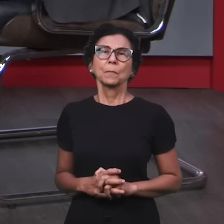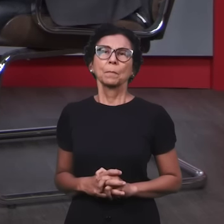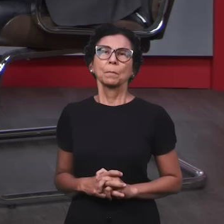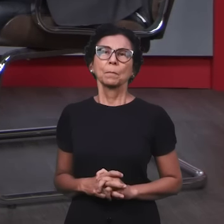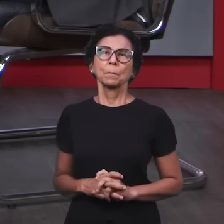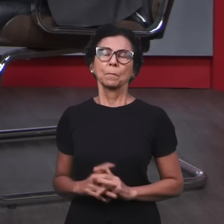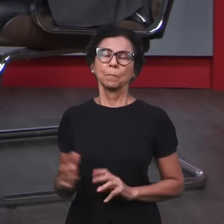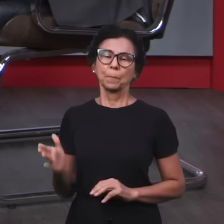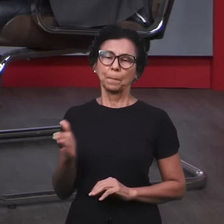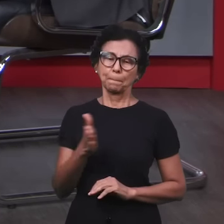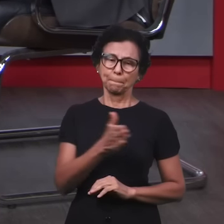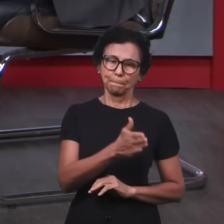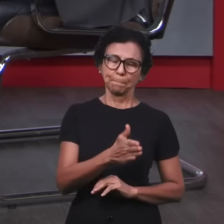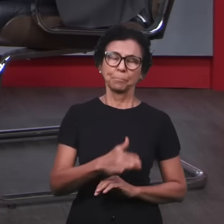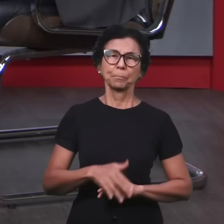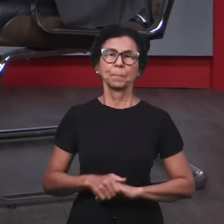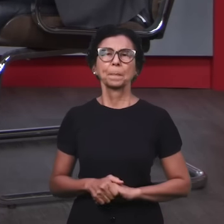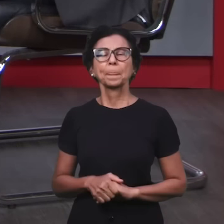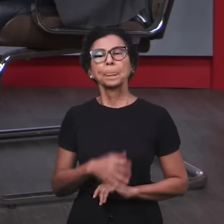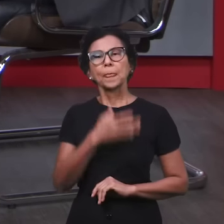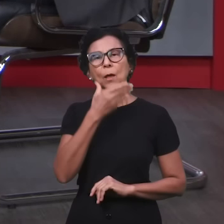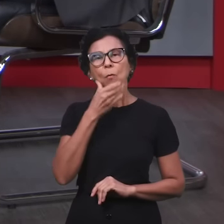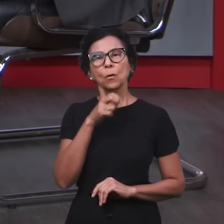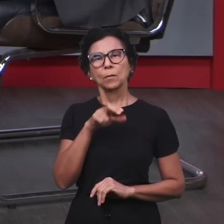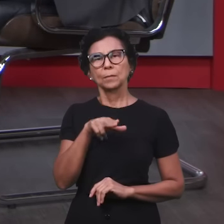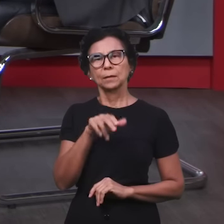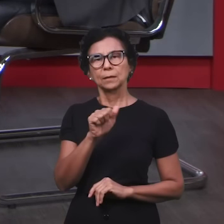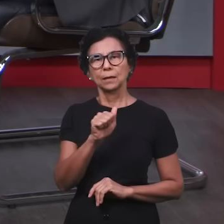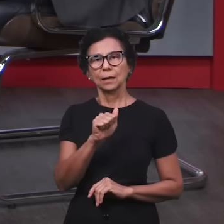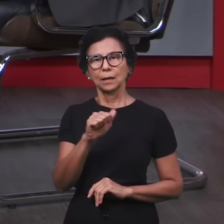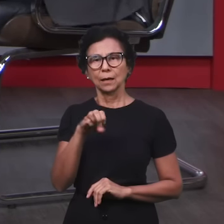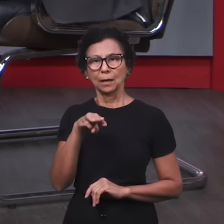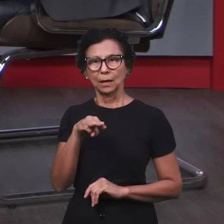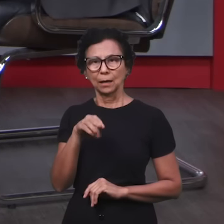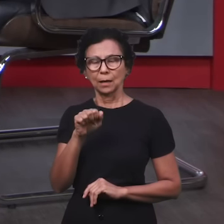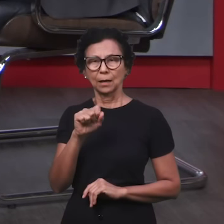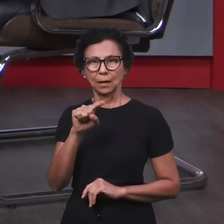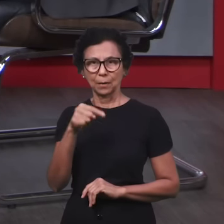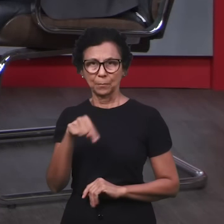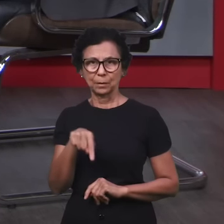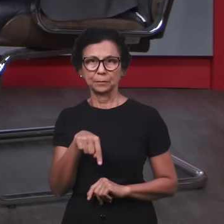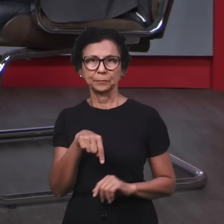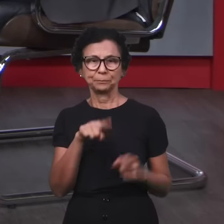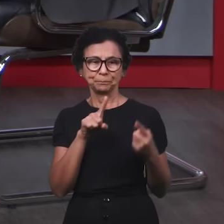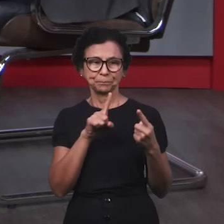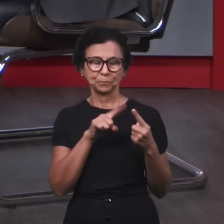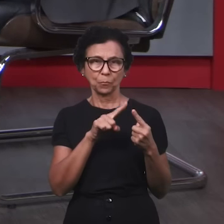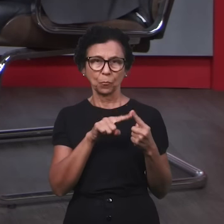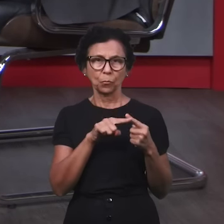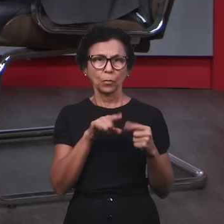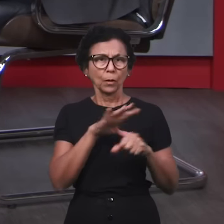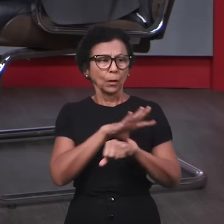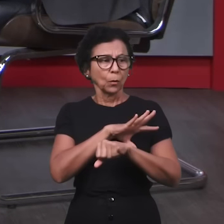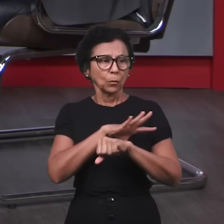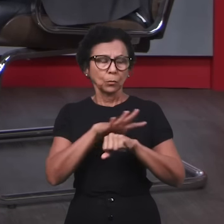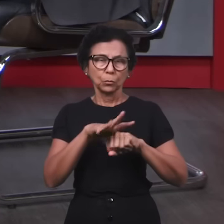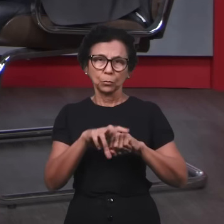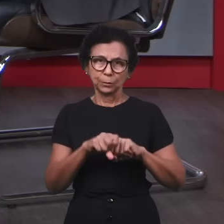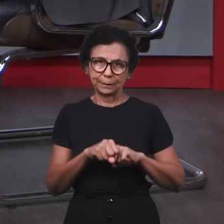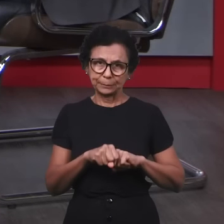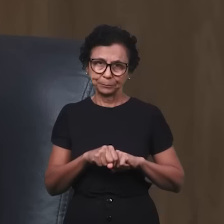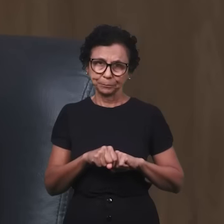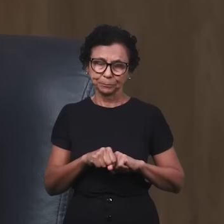o processo da cura de Naamã, que nós estamos falando aqui sobre as operações do Espírito Santo